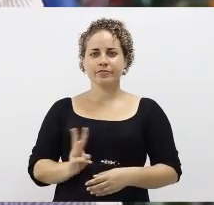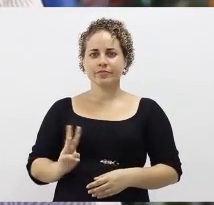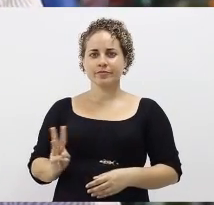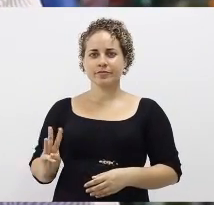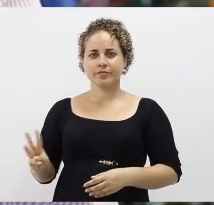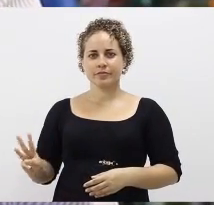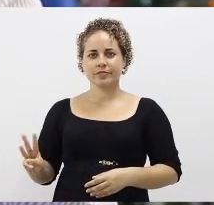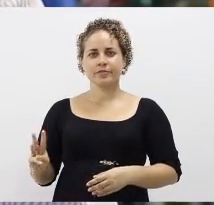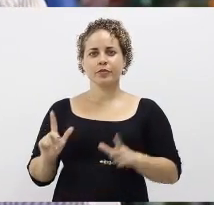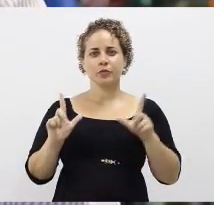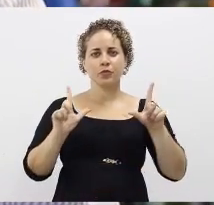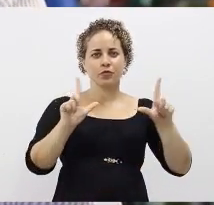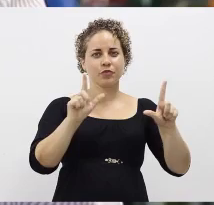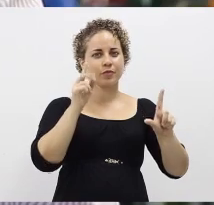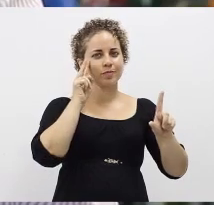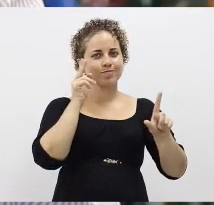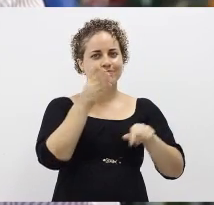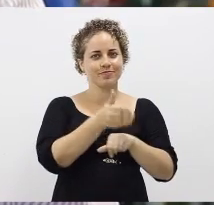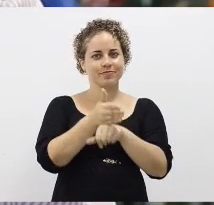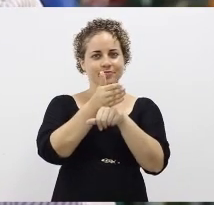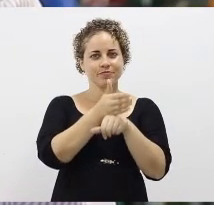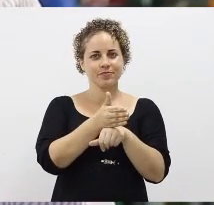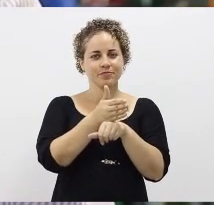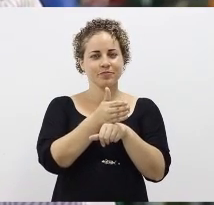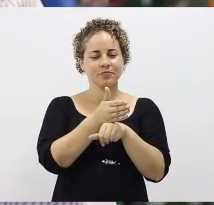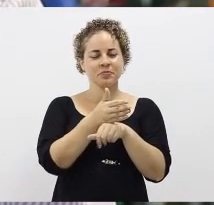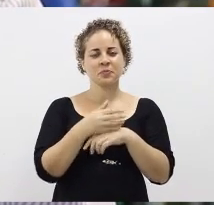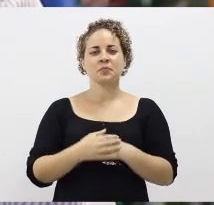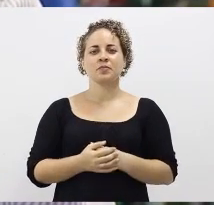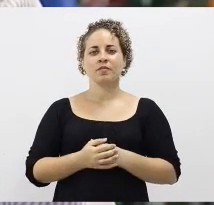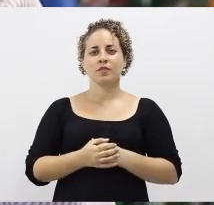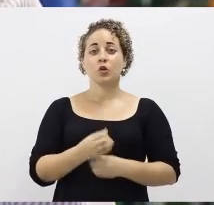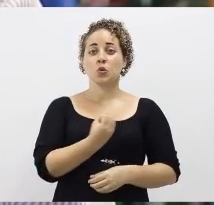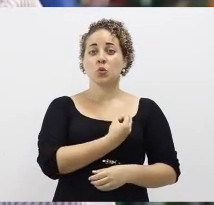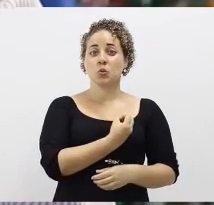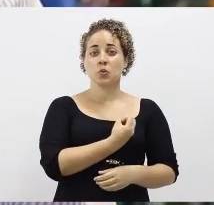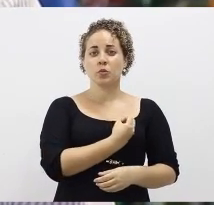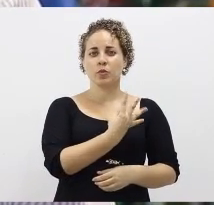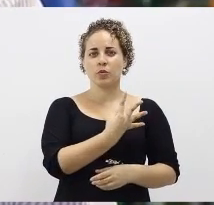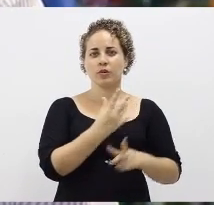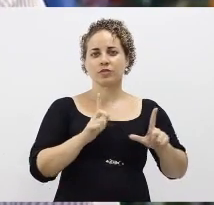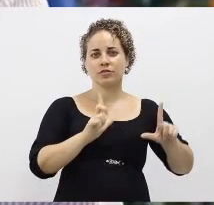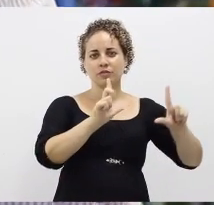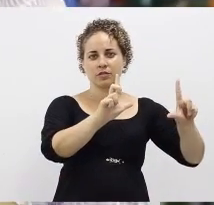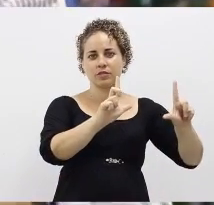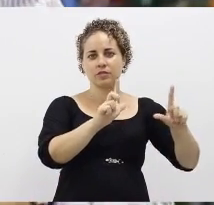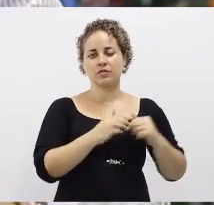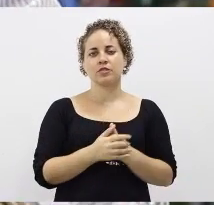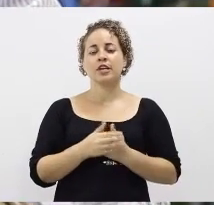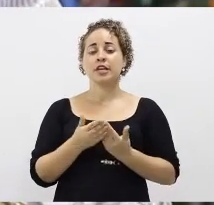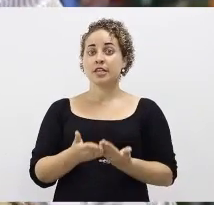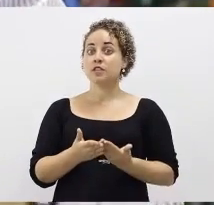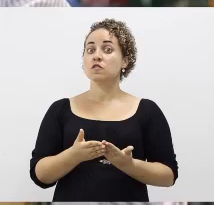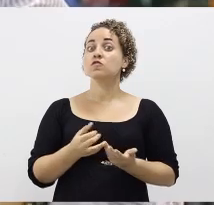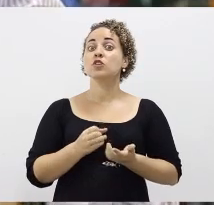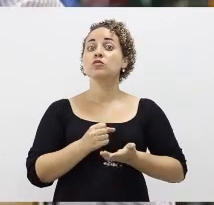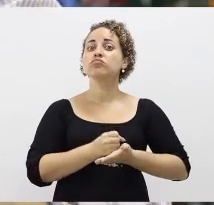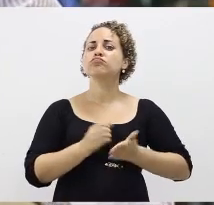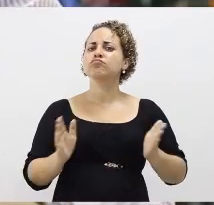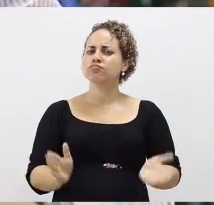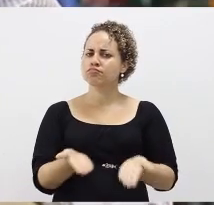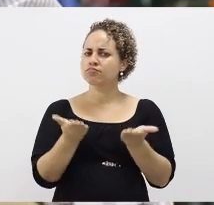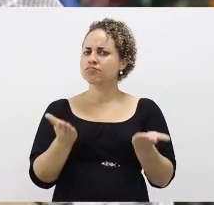e assistam esse vídeo, como nós podemos ver aqui no slide número 4. Esse vídeo